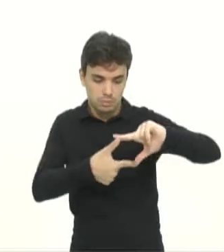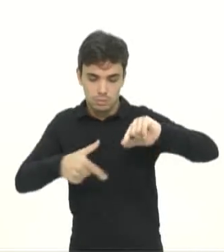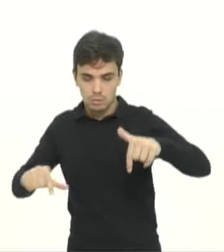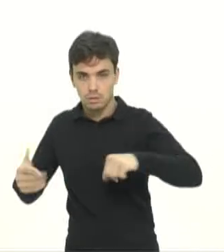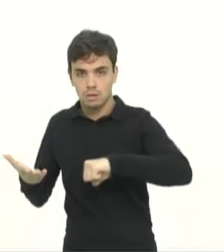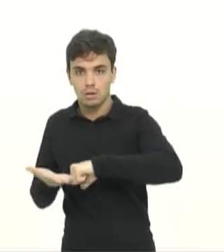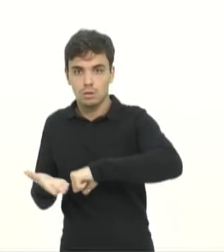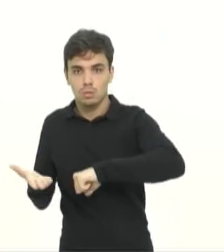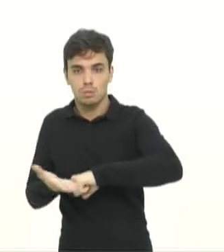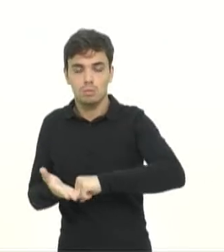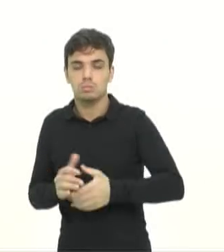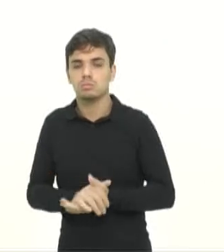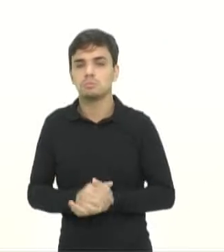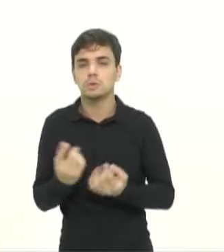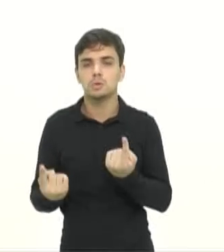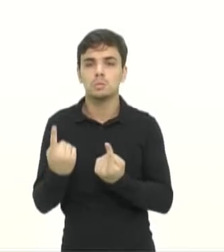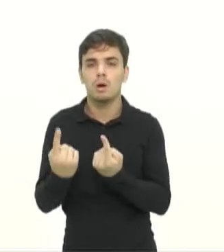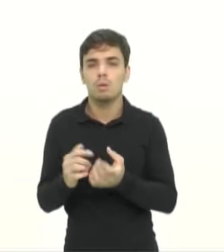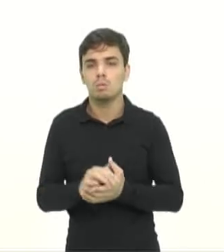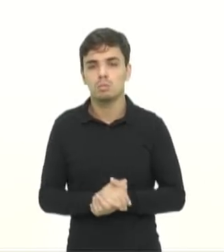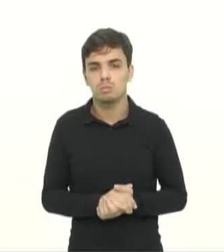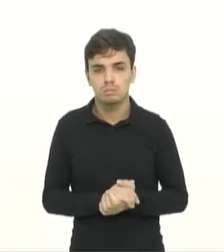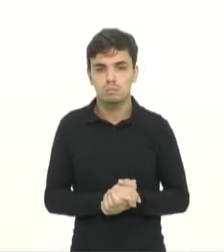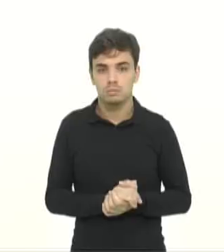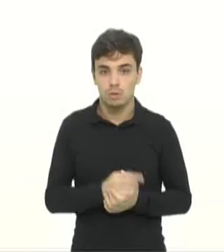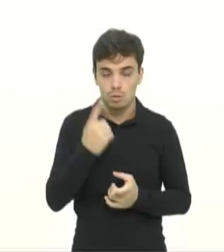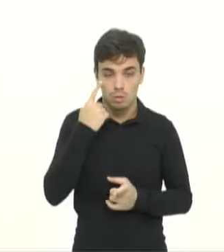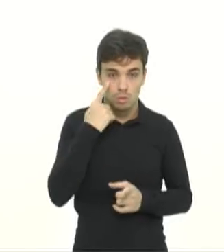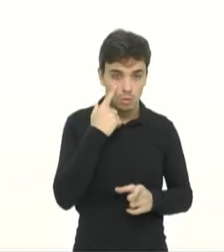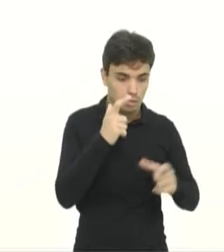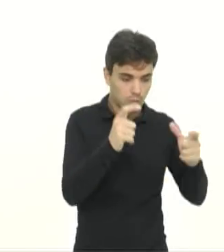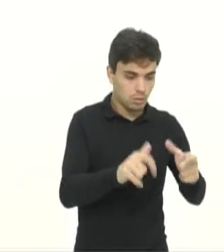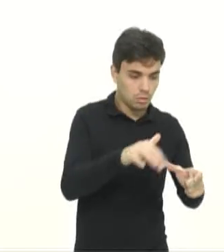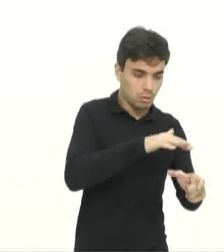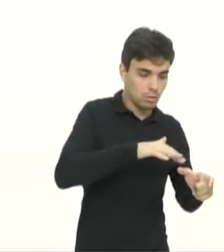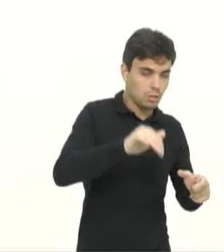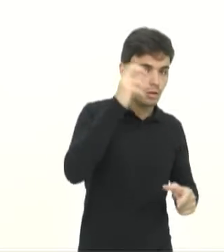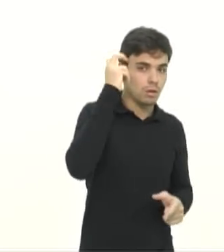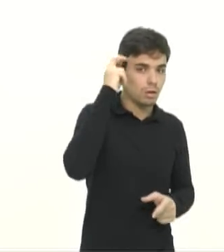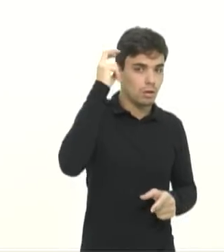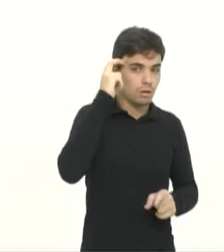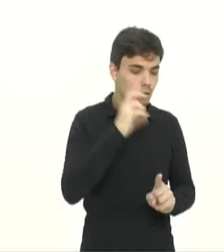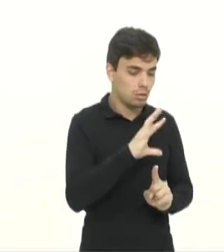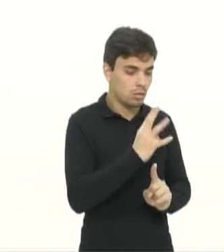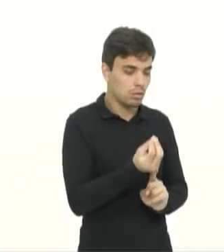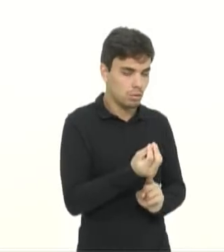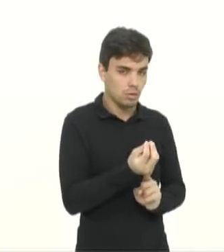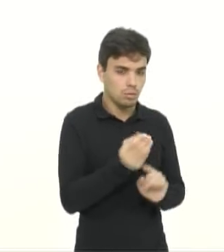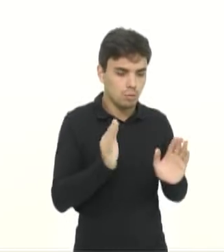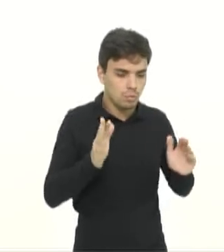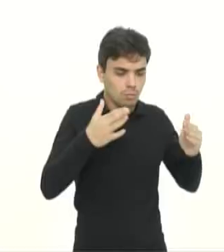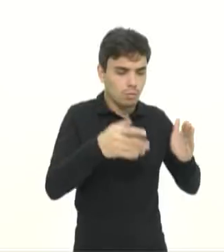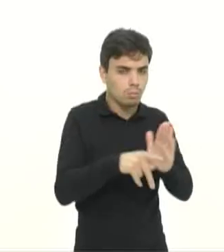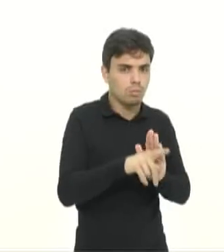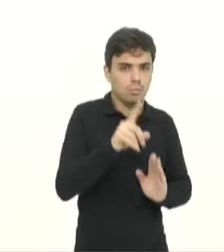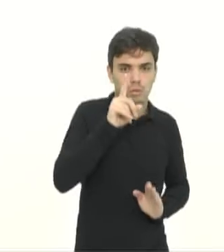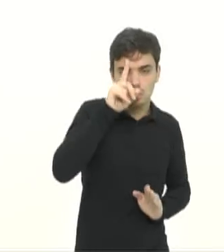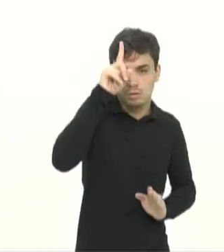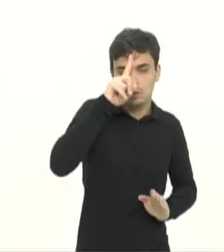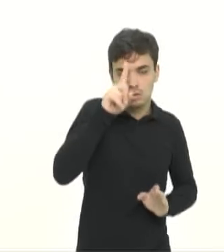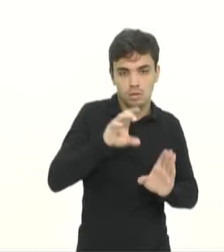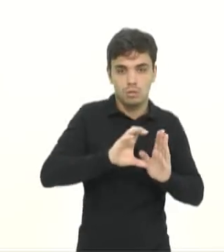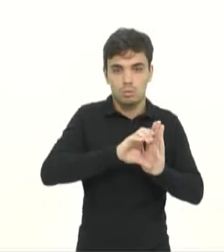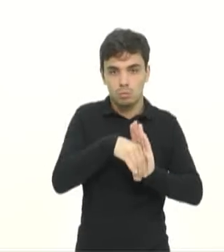o contemporâneo? Letra A. No campo da cultura e das artes, priorizando a ideia, o conceito